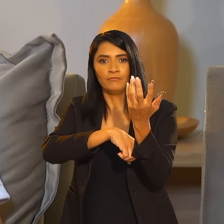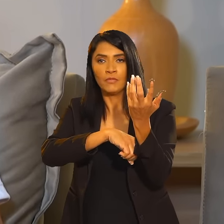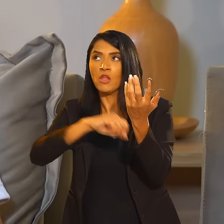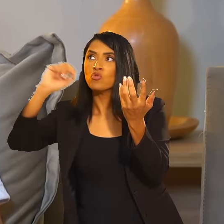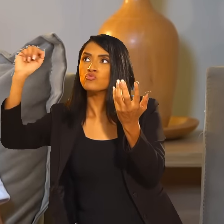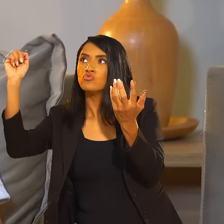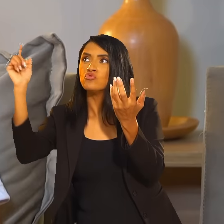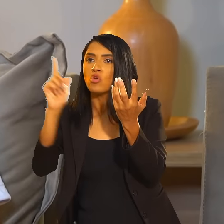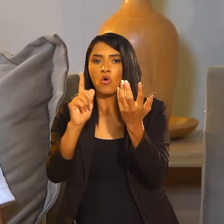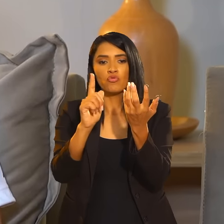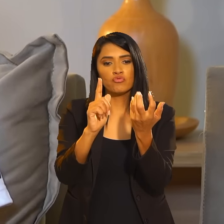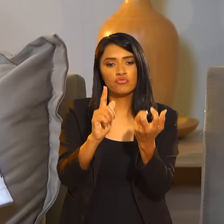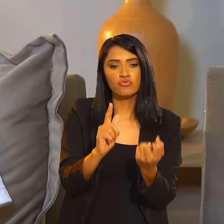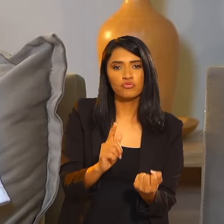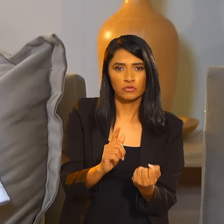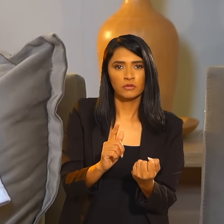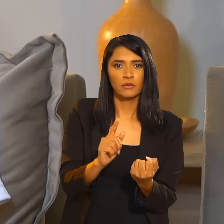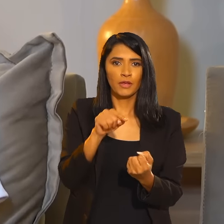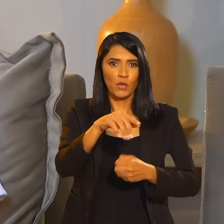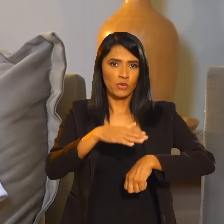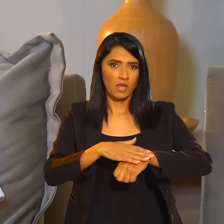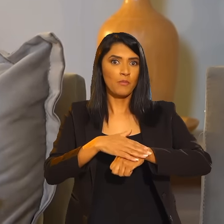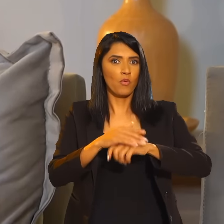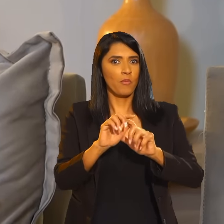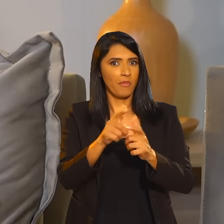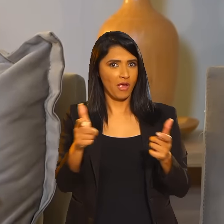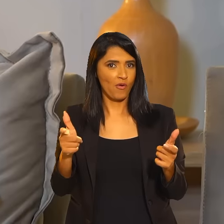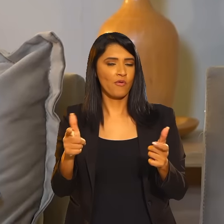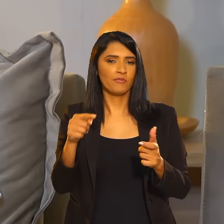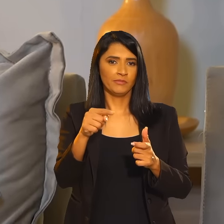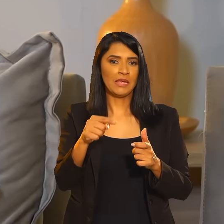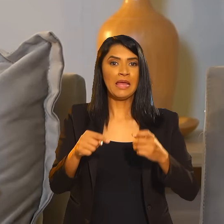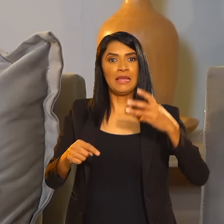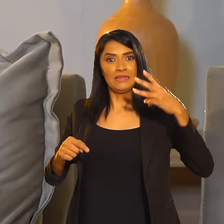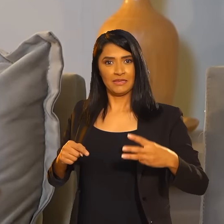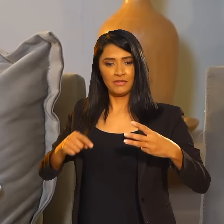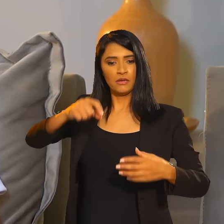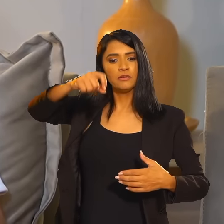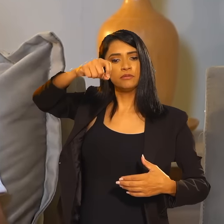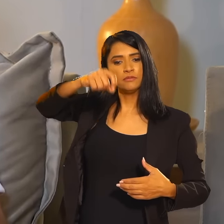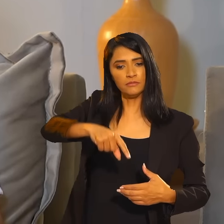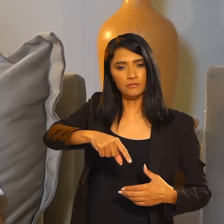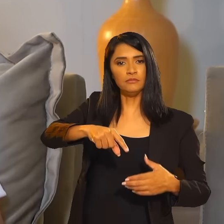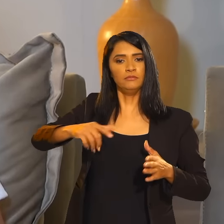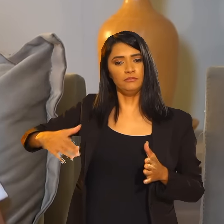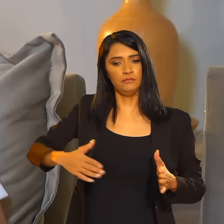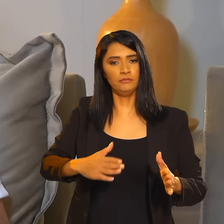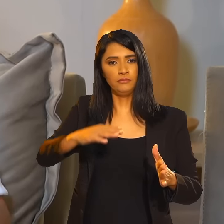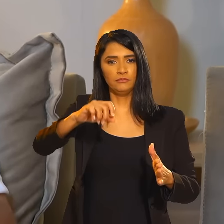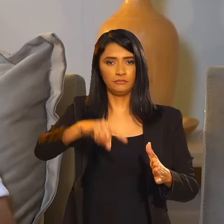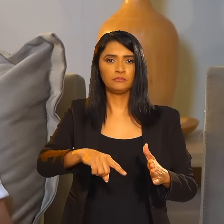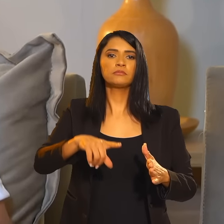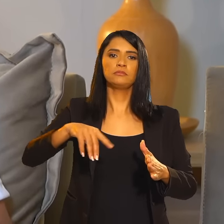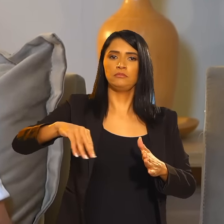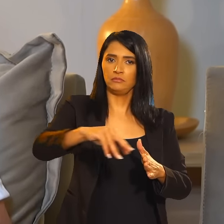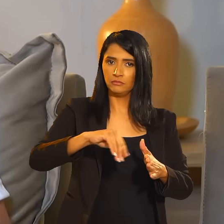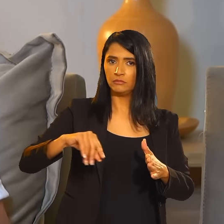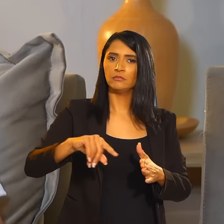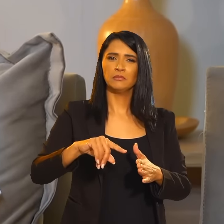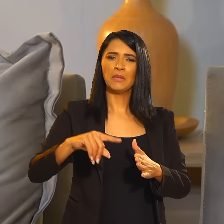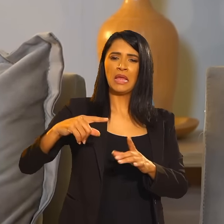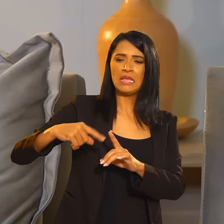quando veio o sol, morreu. Então, o tempo dessa foi maior. O tempo da terceira, lançou, aí tinha